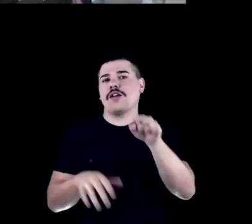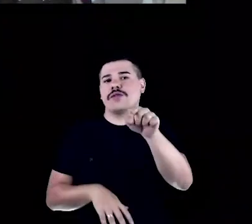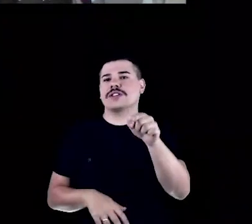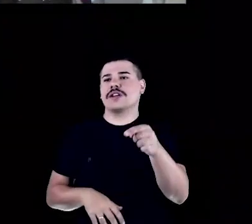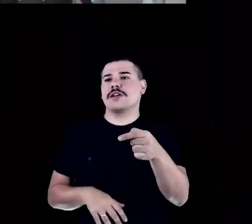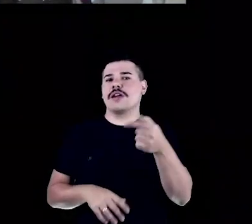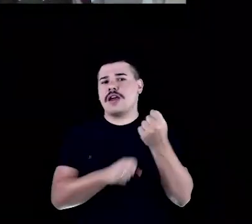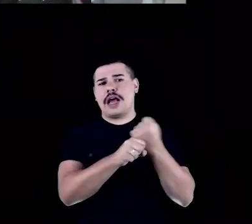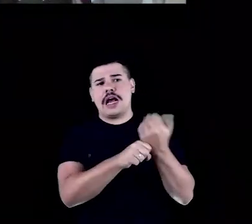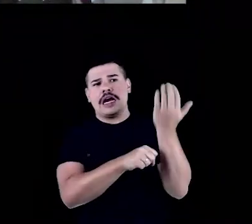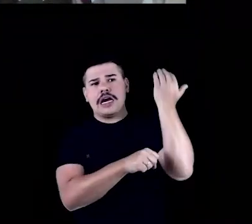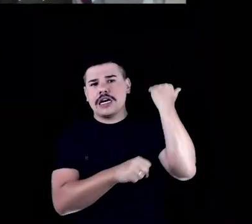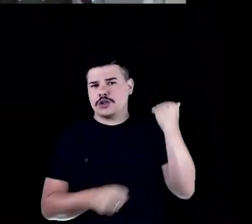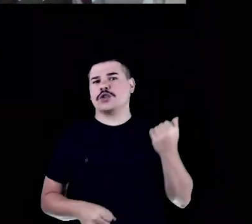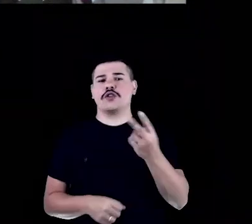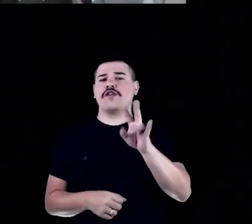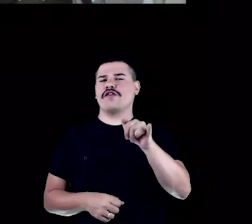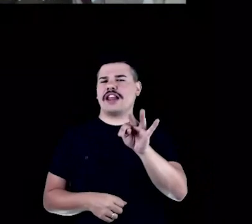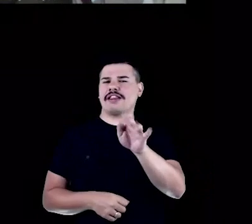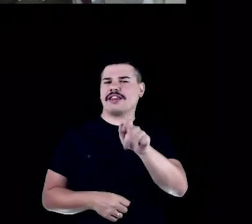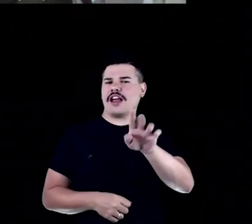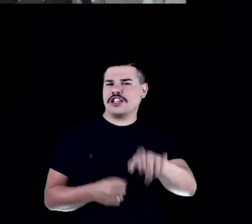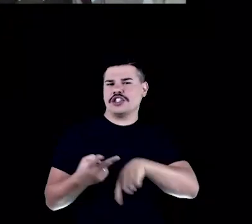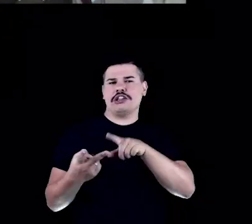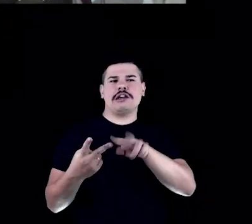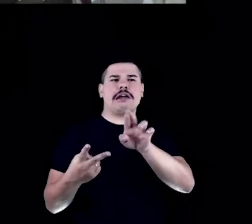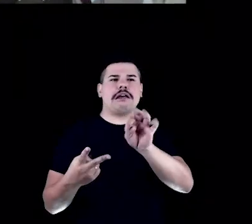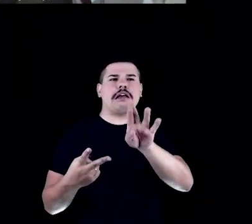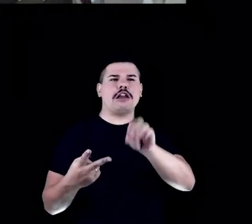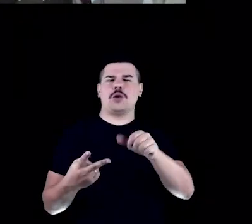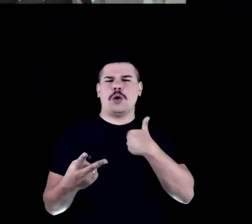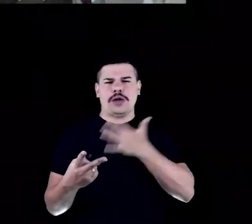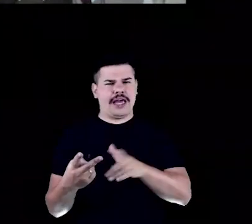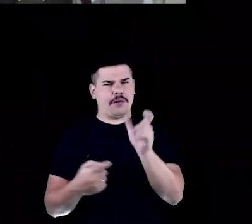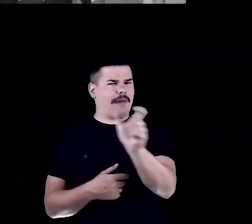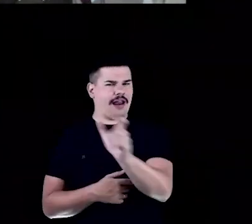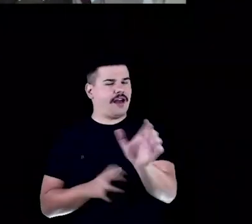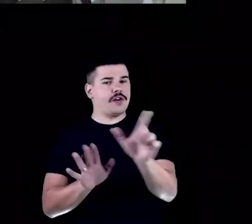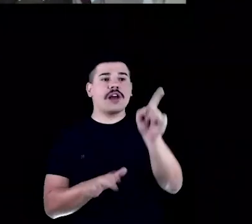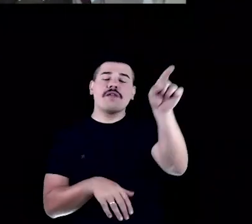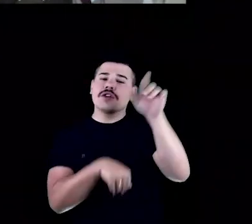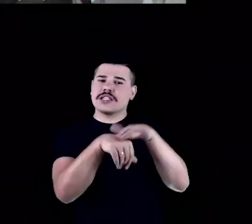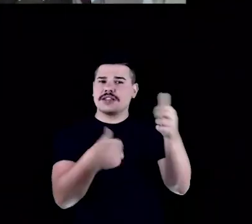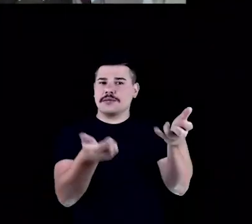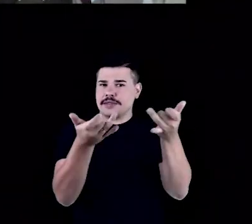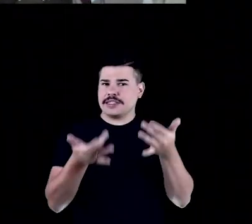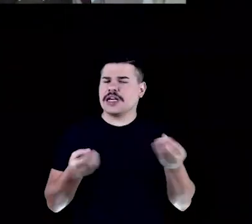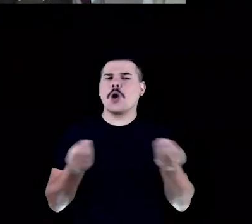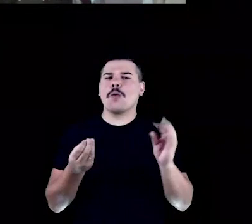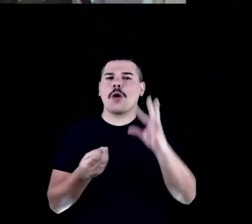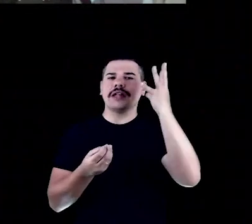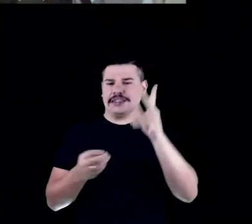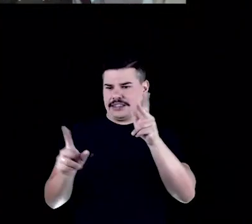imagens muito de outra época, vintage, retrô, não queria usar esse nome. Queria que você falasse um pouco disso. E como